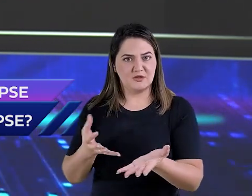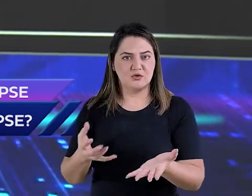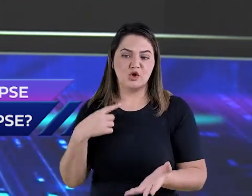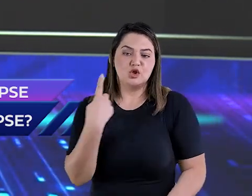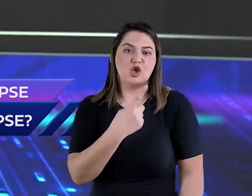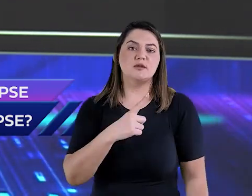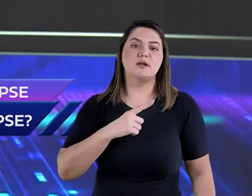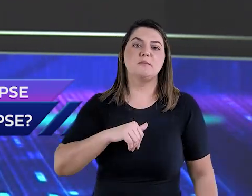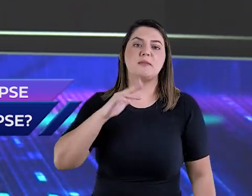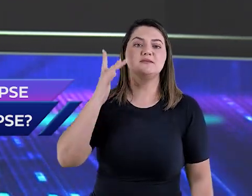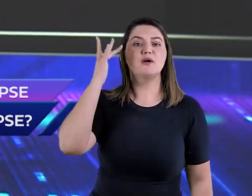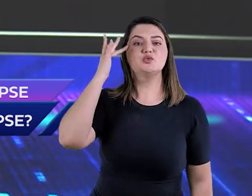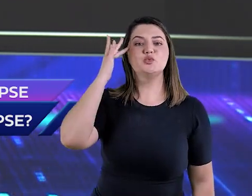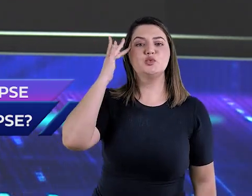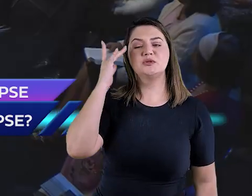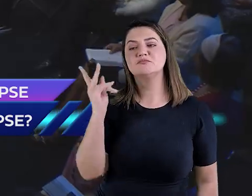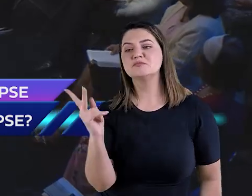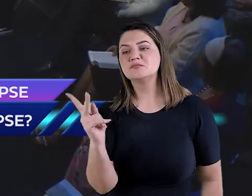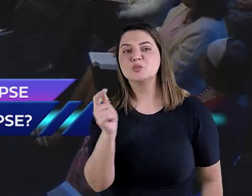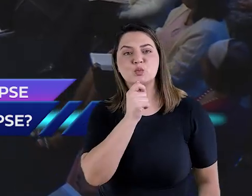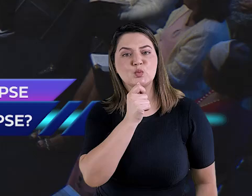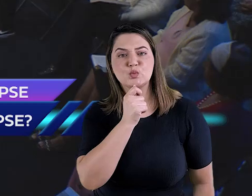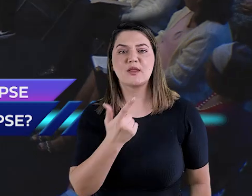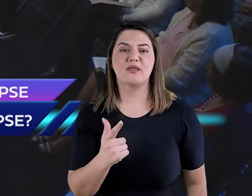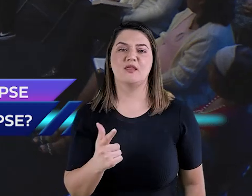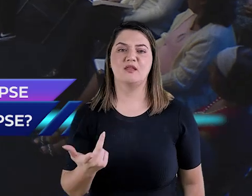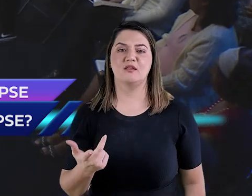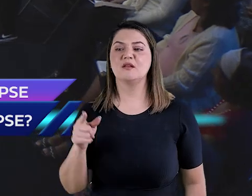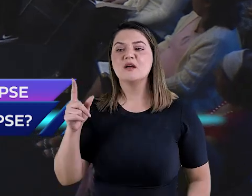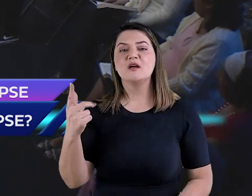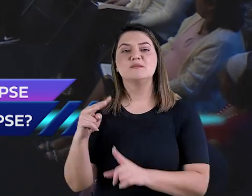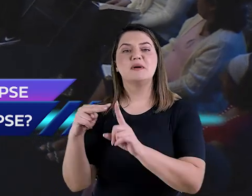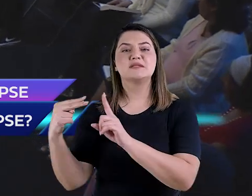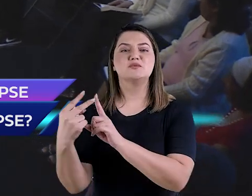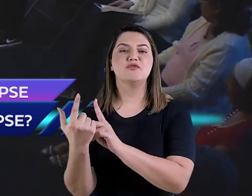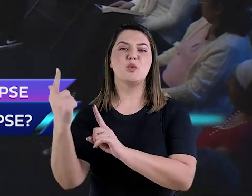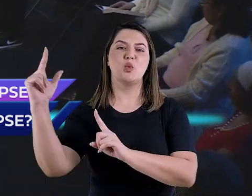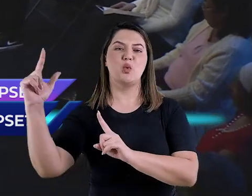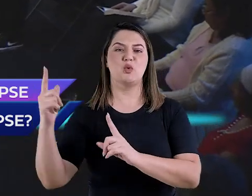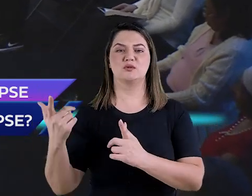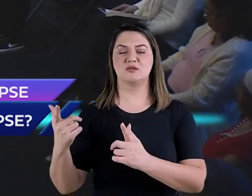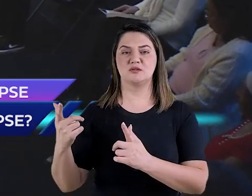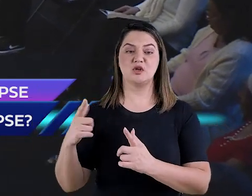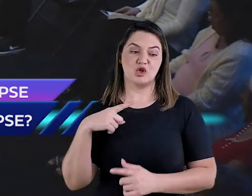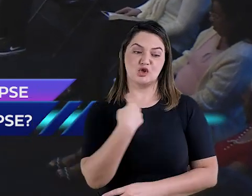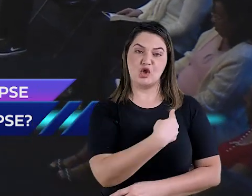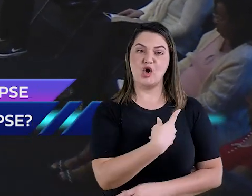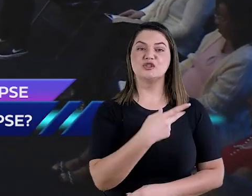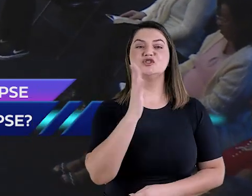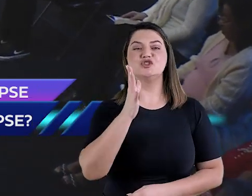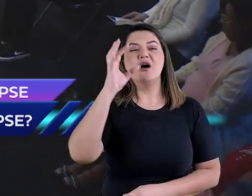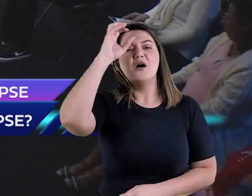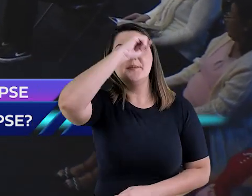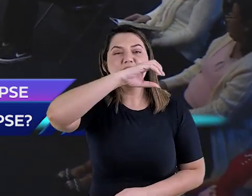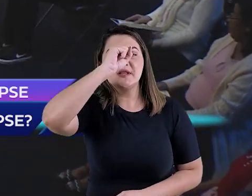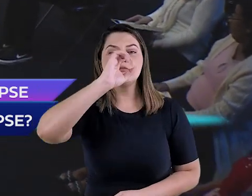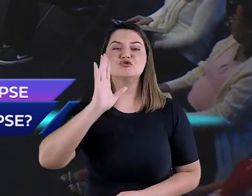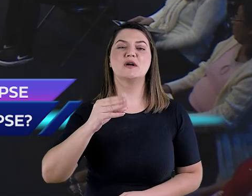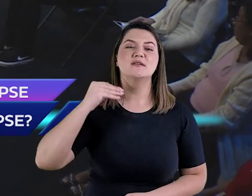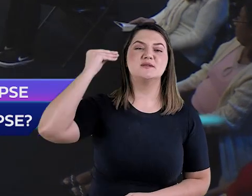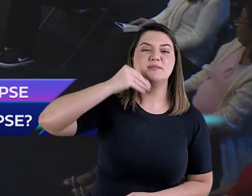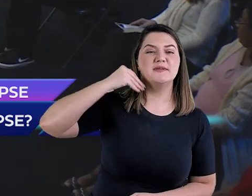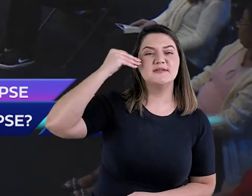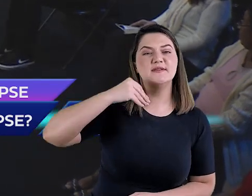mais, enxergam a vida de uma outra perspectiva, já têm mais experiência, já aprenderam algumas coisas,